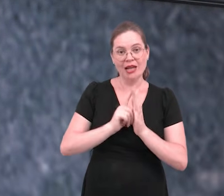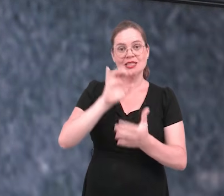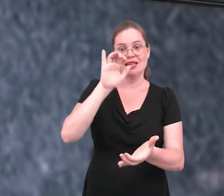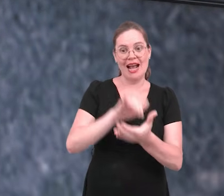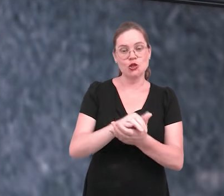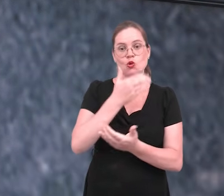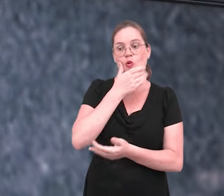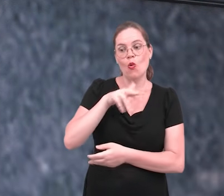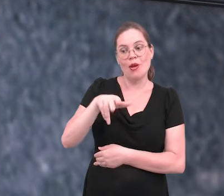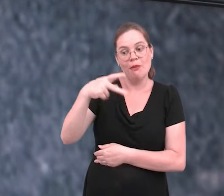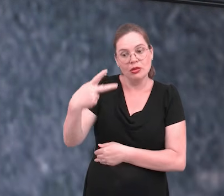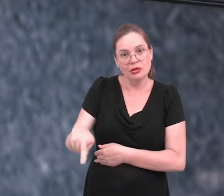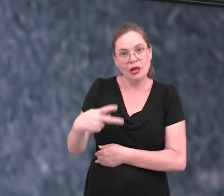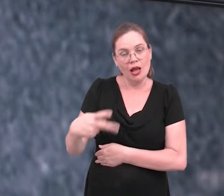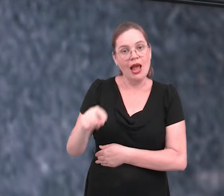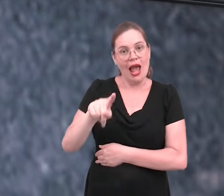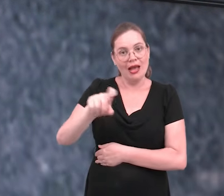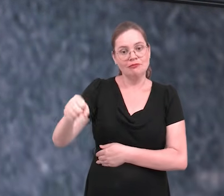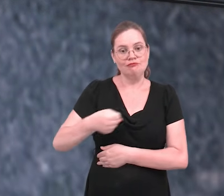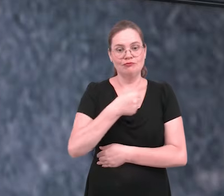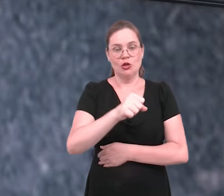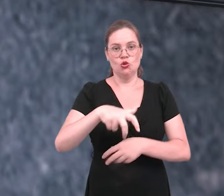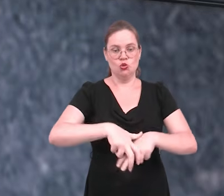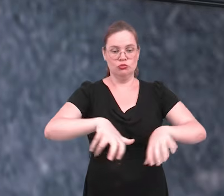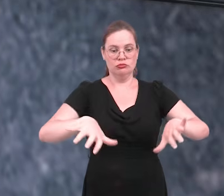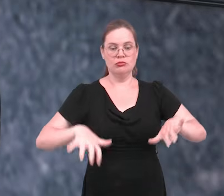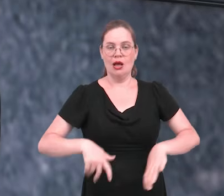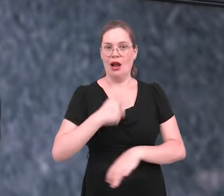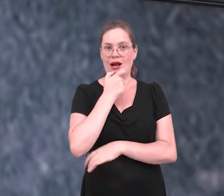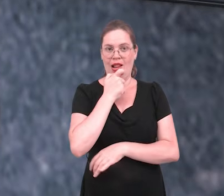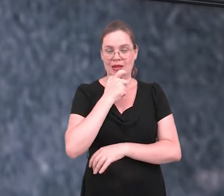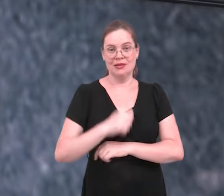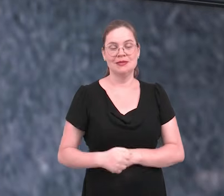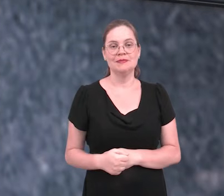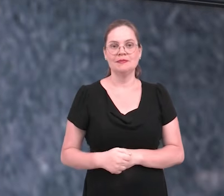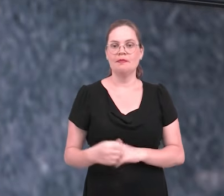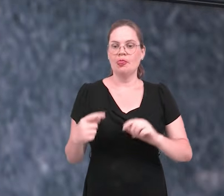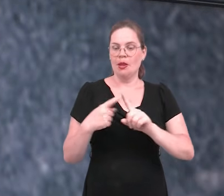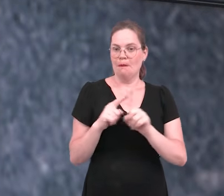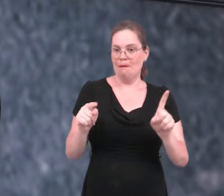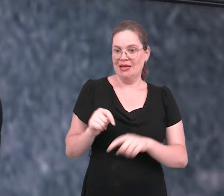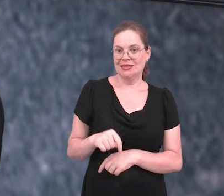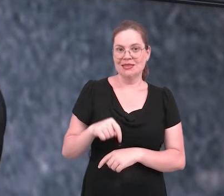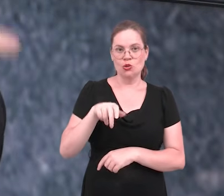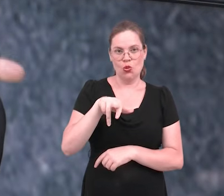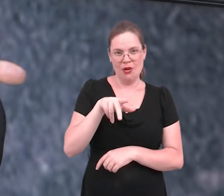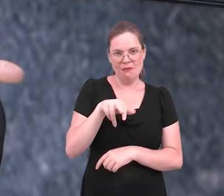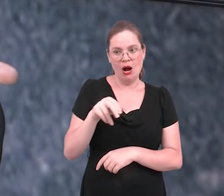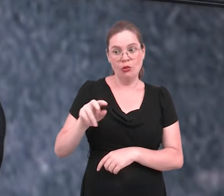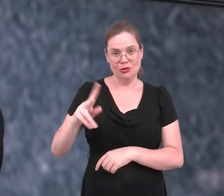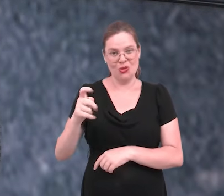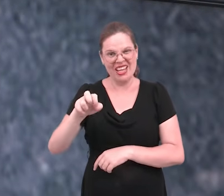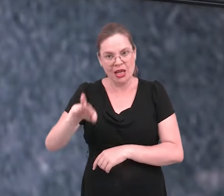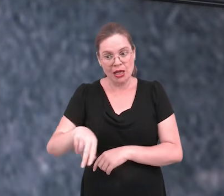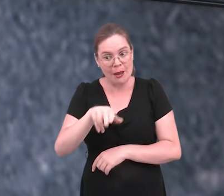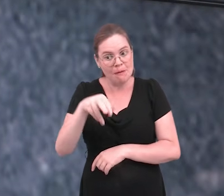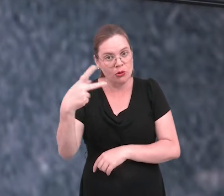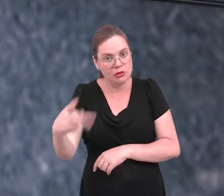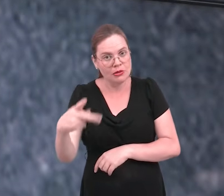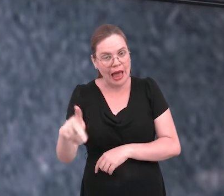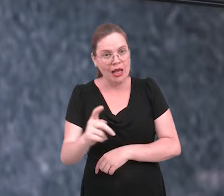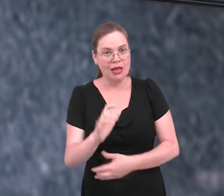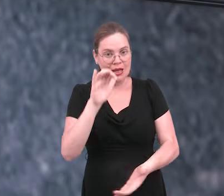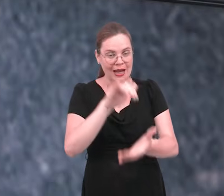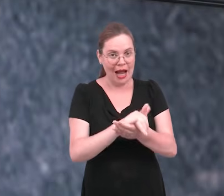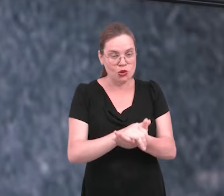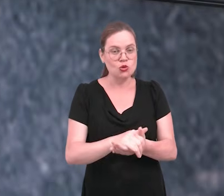dele é que era o herdeiro do trono inglês. E o casamento dele, do irmão dele, do irmão de Henrique VIII com Catarina de